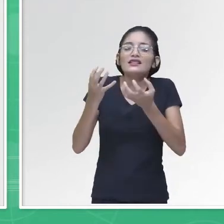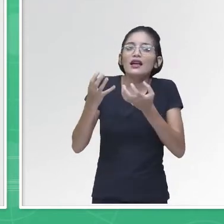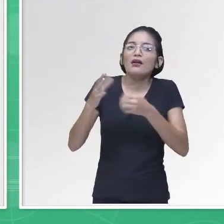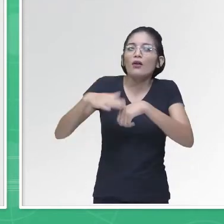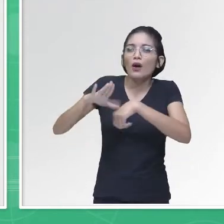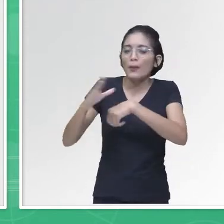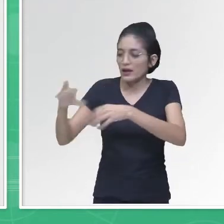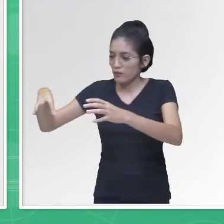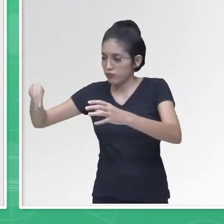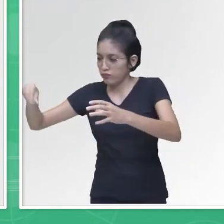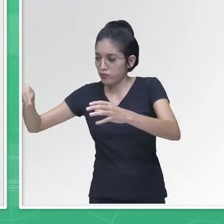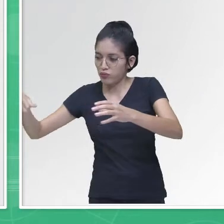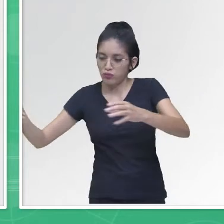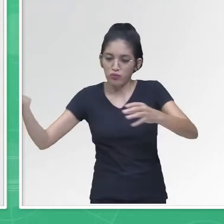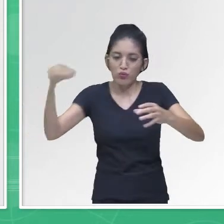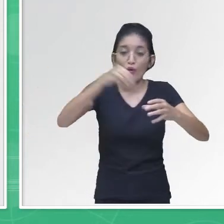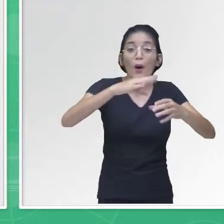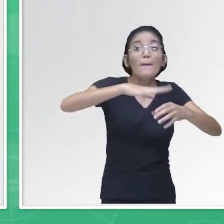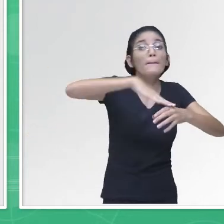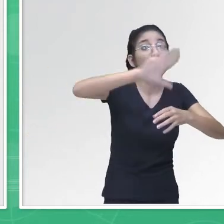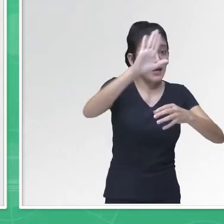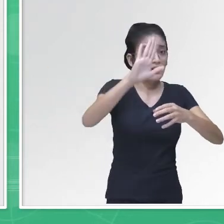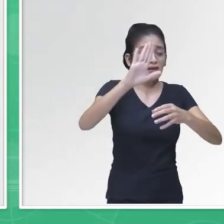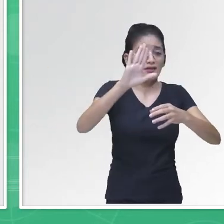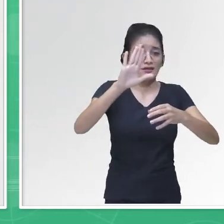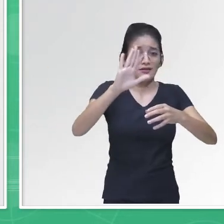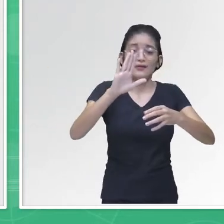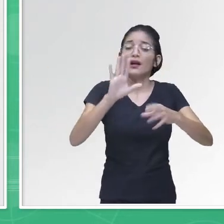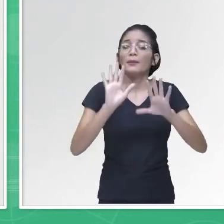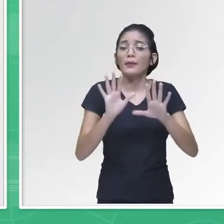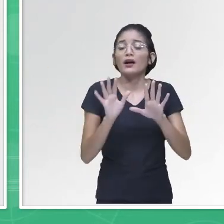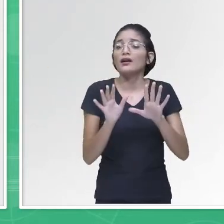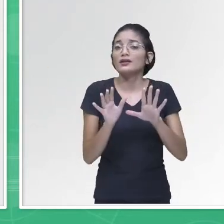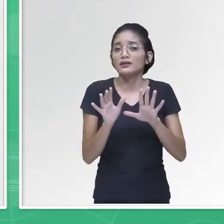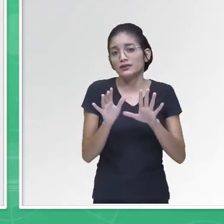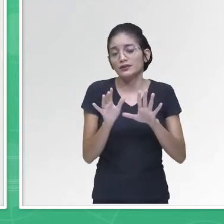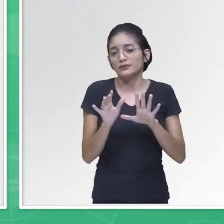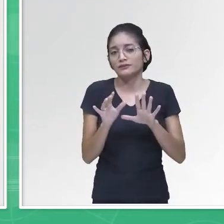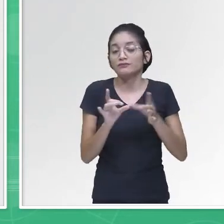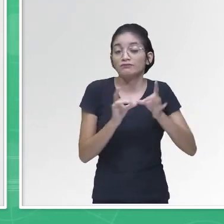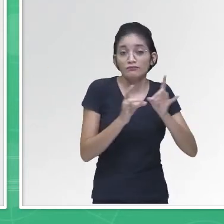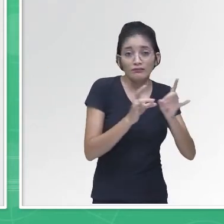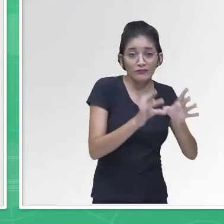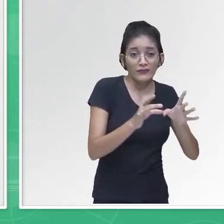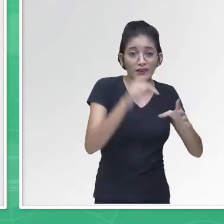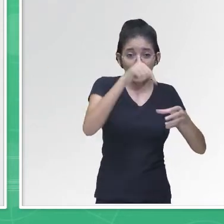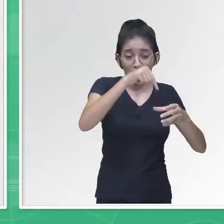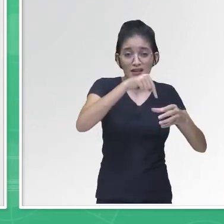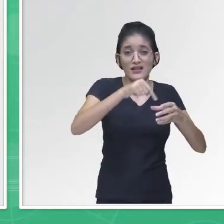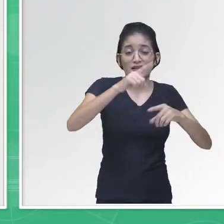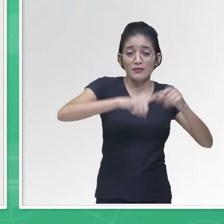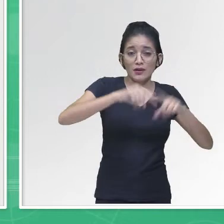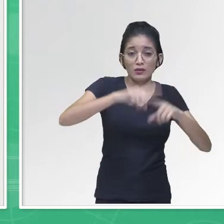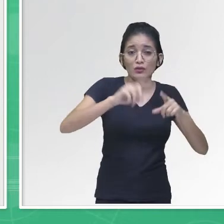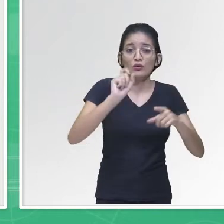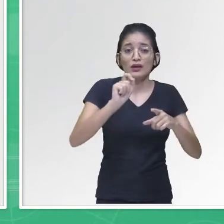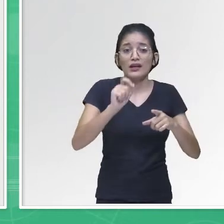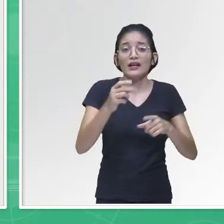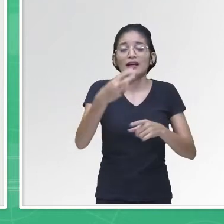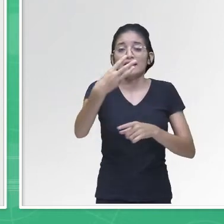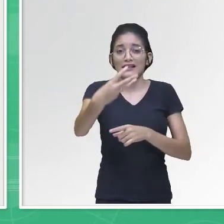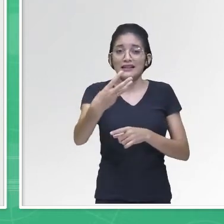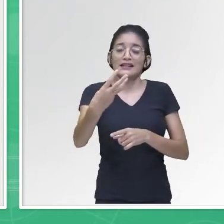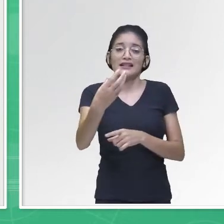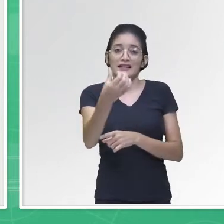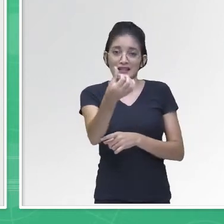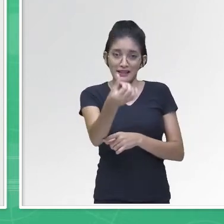porque o permitido aqui, gente, para essa substância é 36